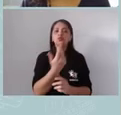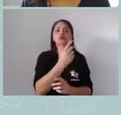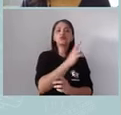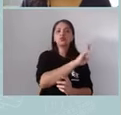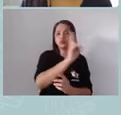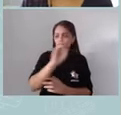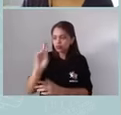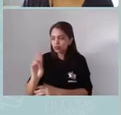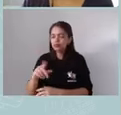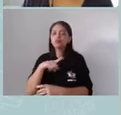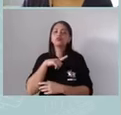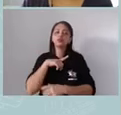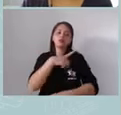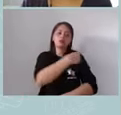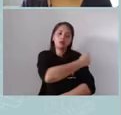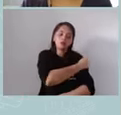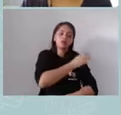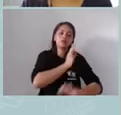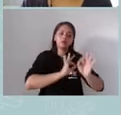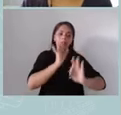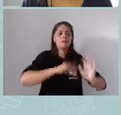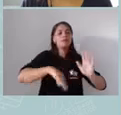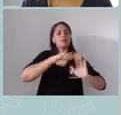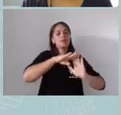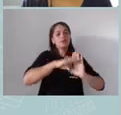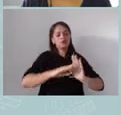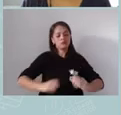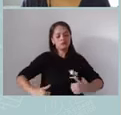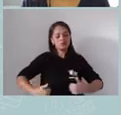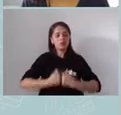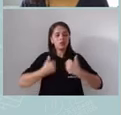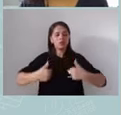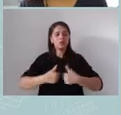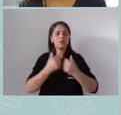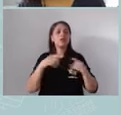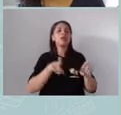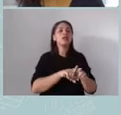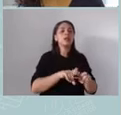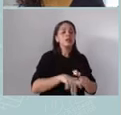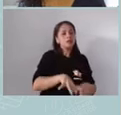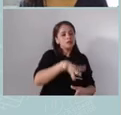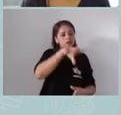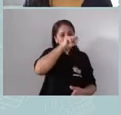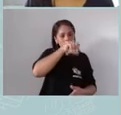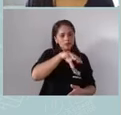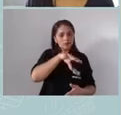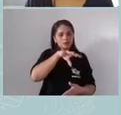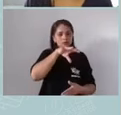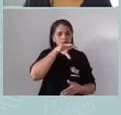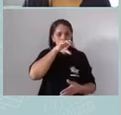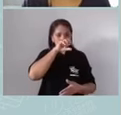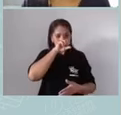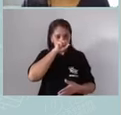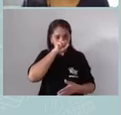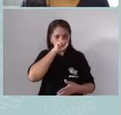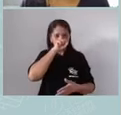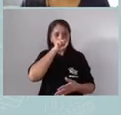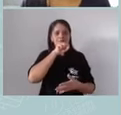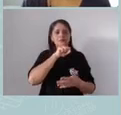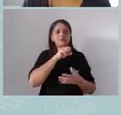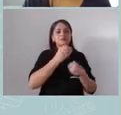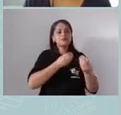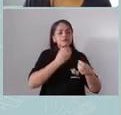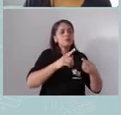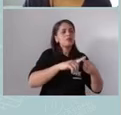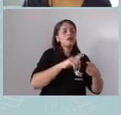de Imunização. A gente tem as doenças virais transmissíveis por água ou alimentos contaminados, que a gente tem quadros de disenteria, né, que